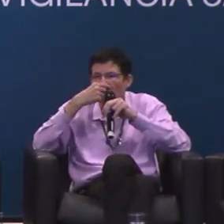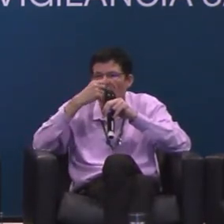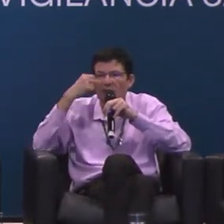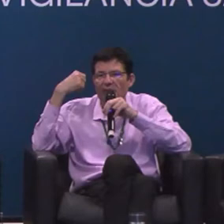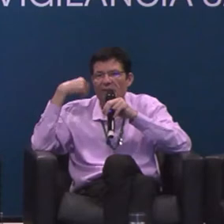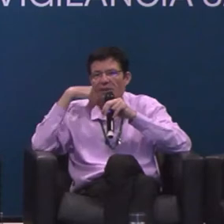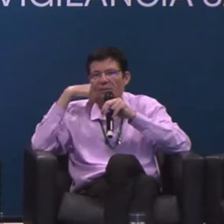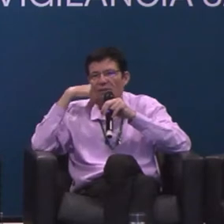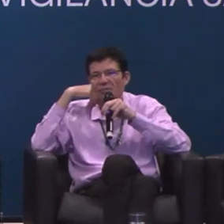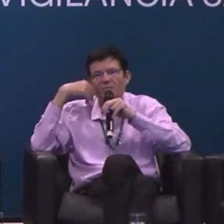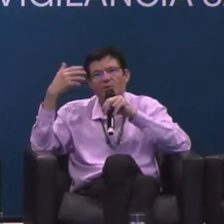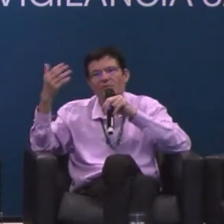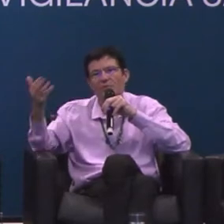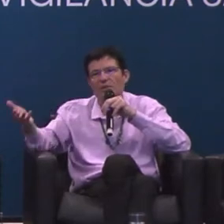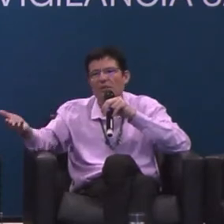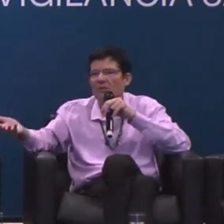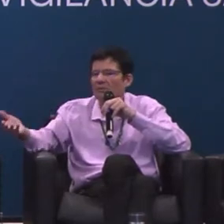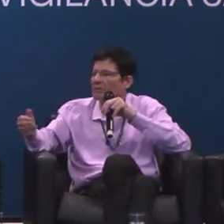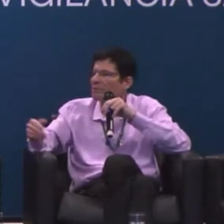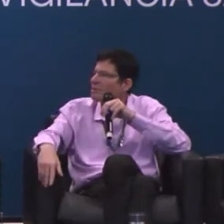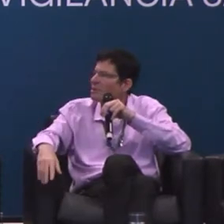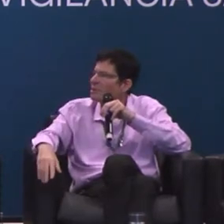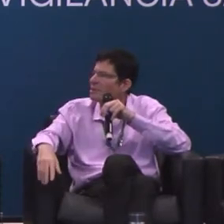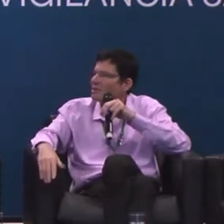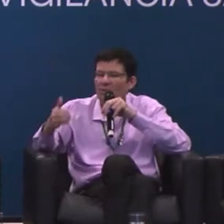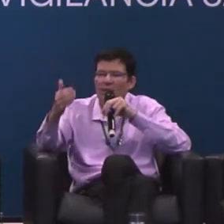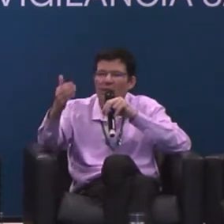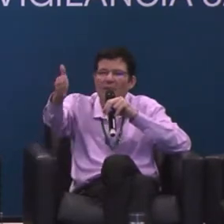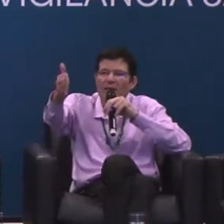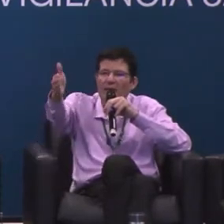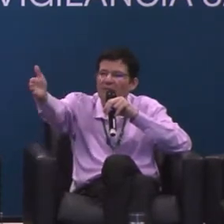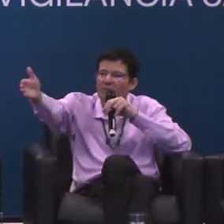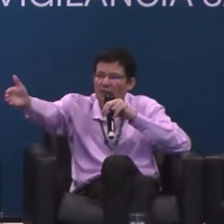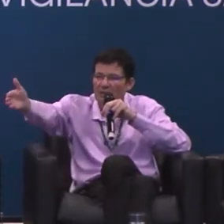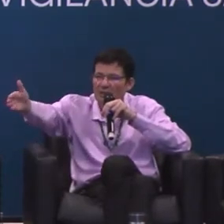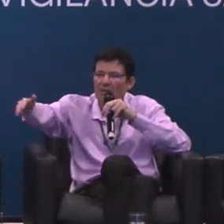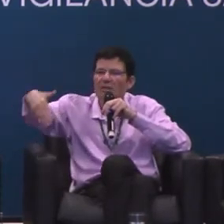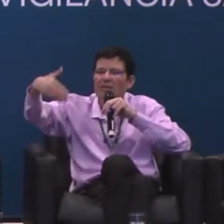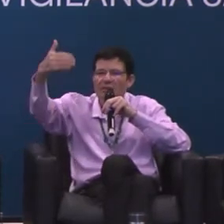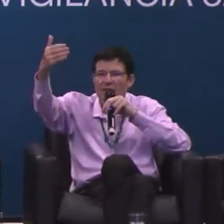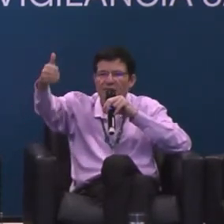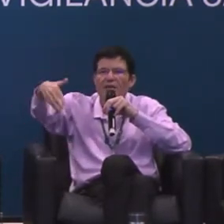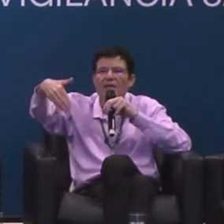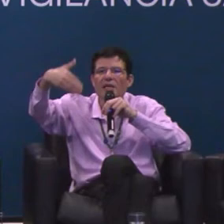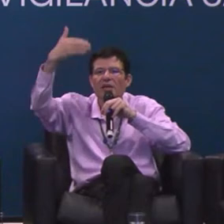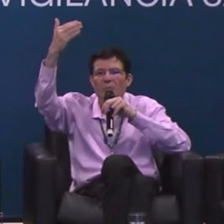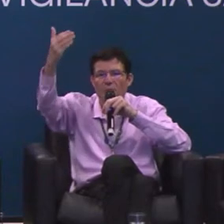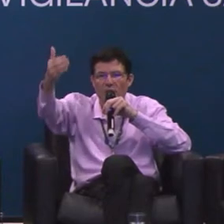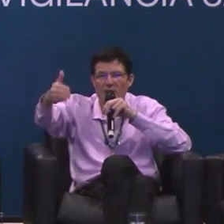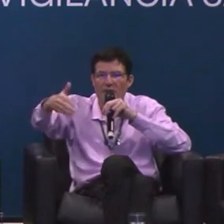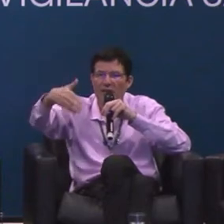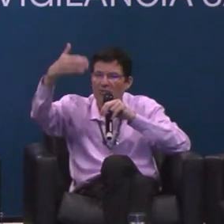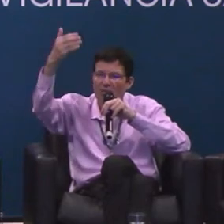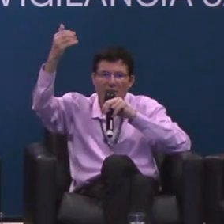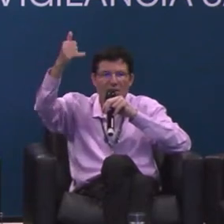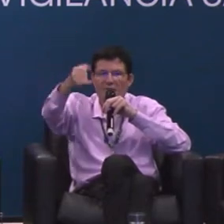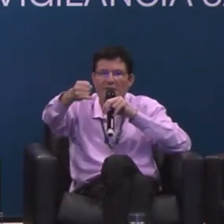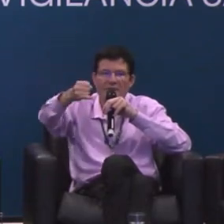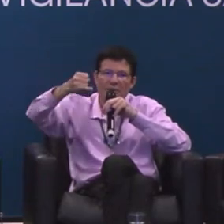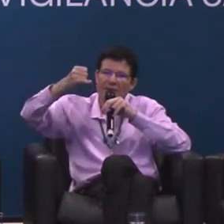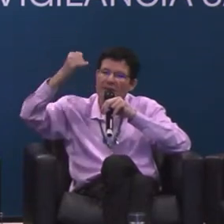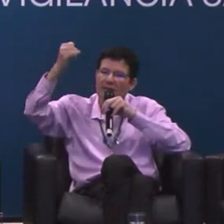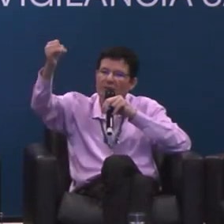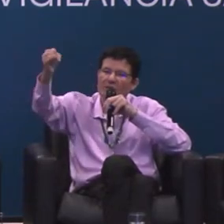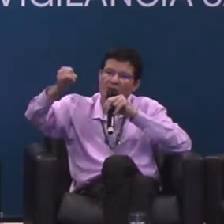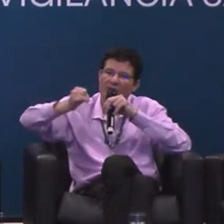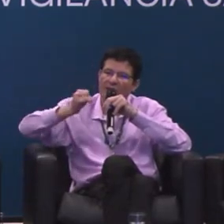fazer o licenciamento? Por favor, não. Isso cabe a cada vigilância definir o processo, se vai ser